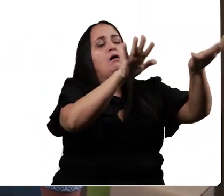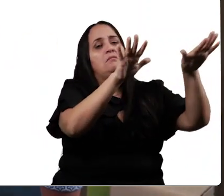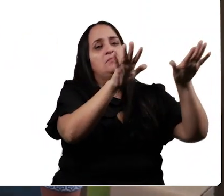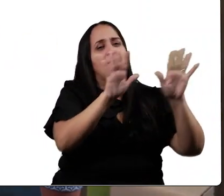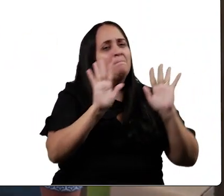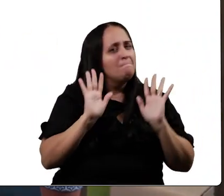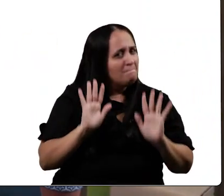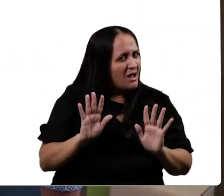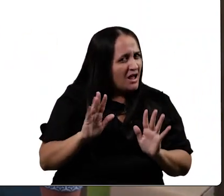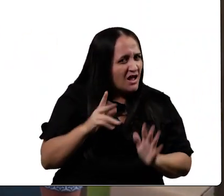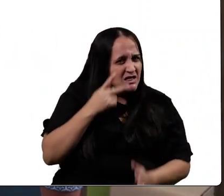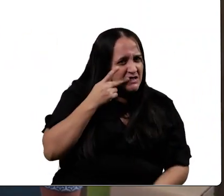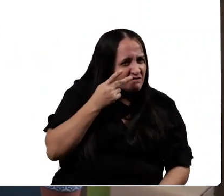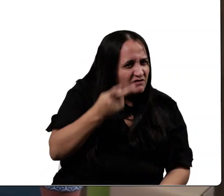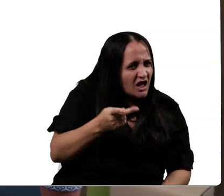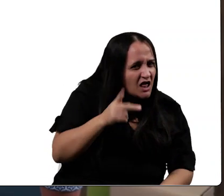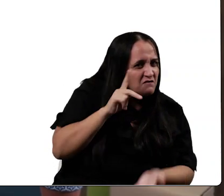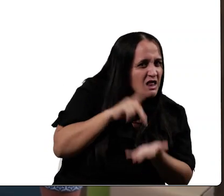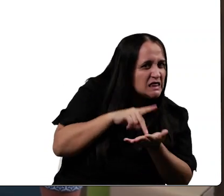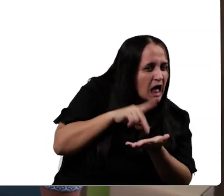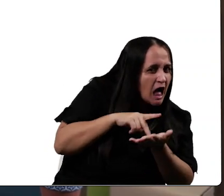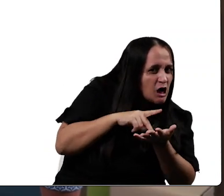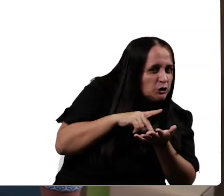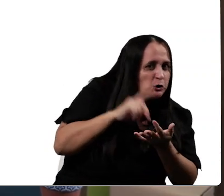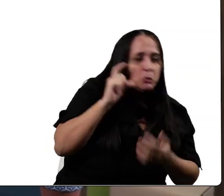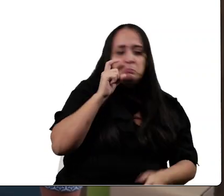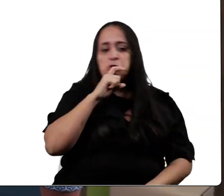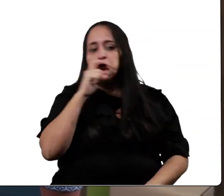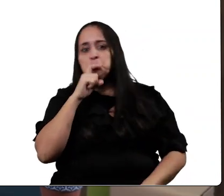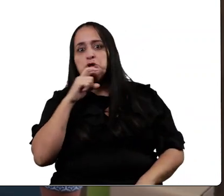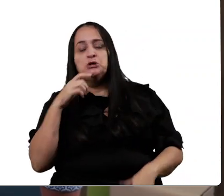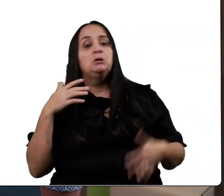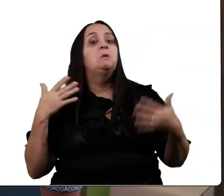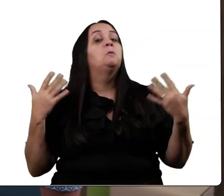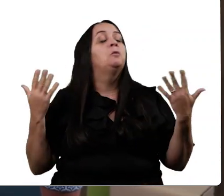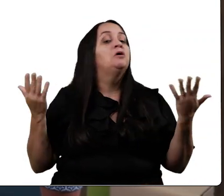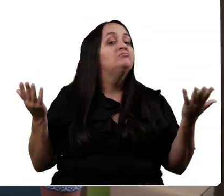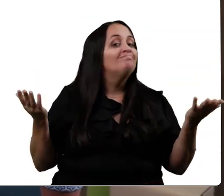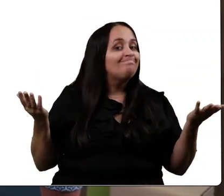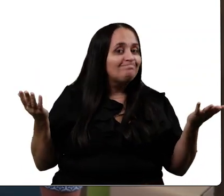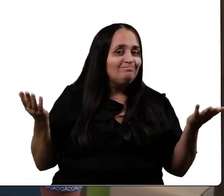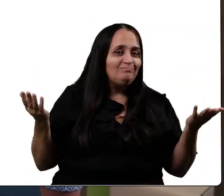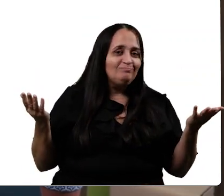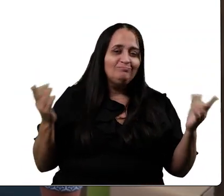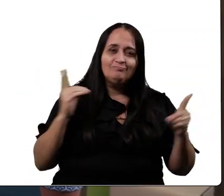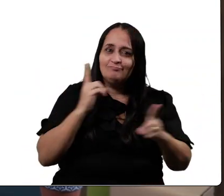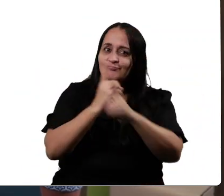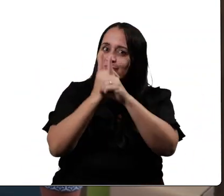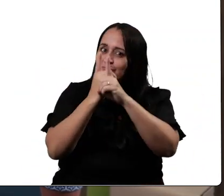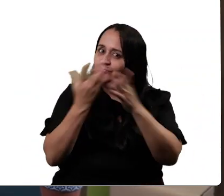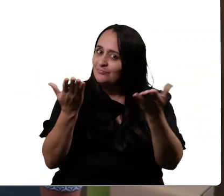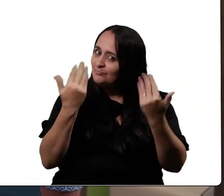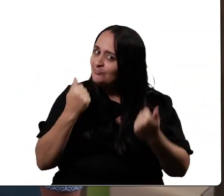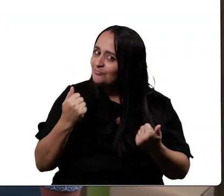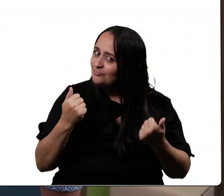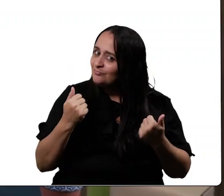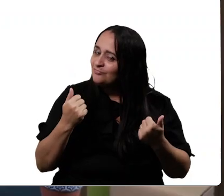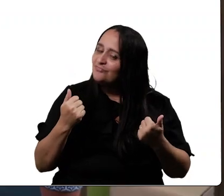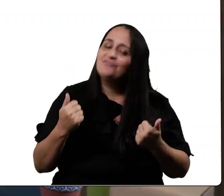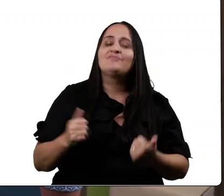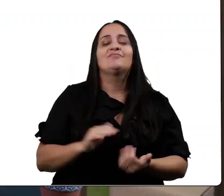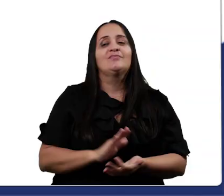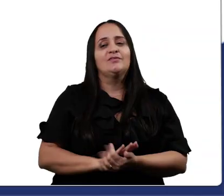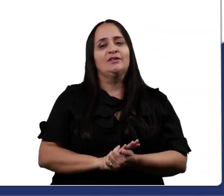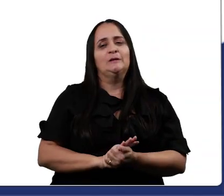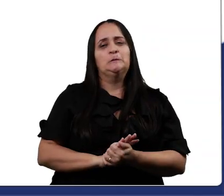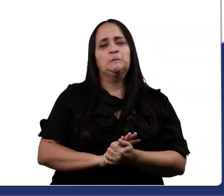sem investigar se aquela informação é verdadeira? Vamos então descobrir? Mas antes de